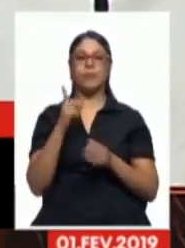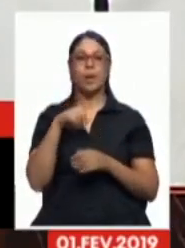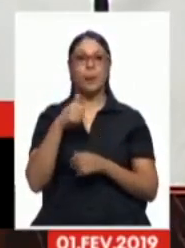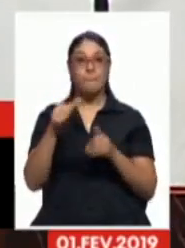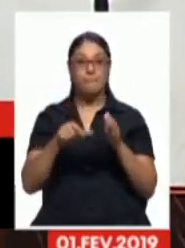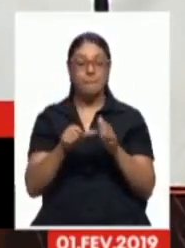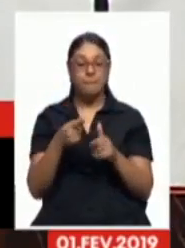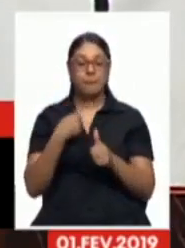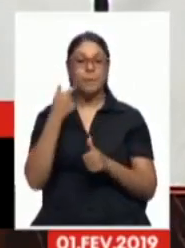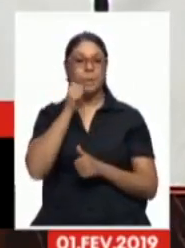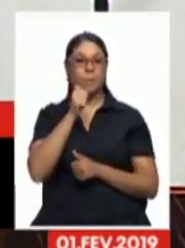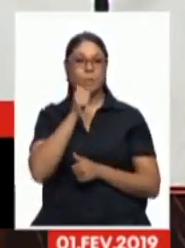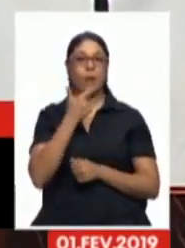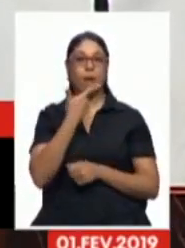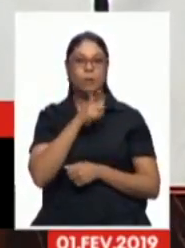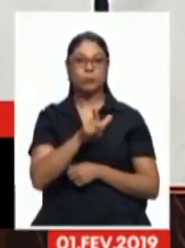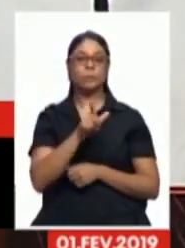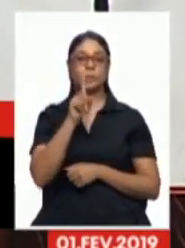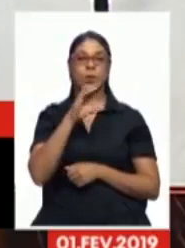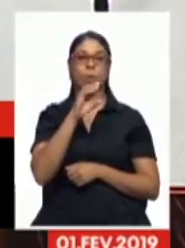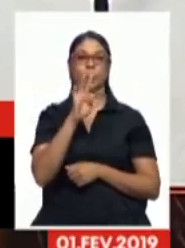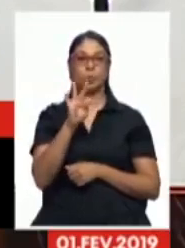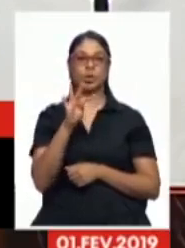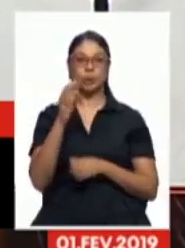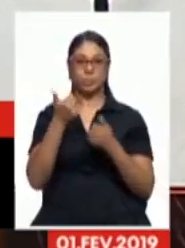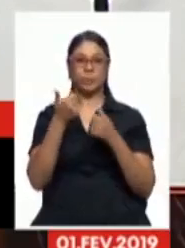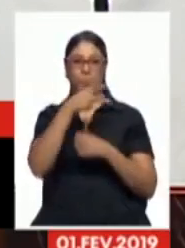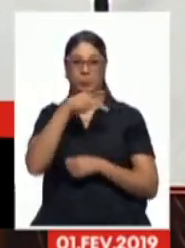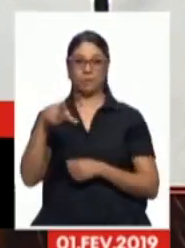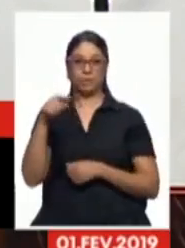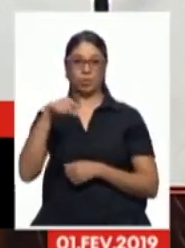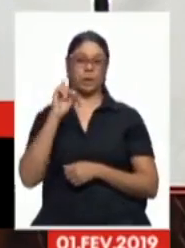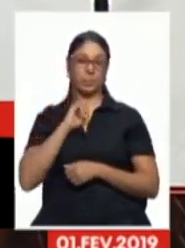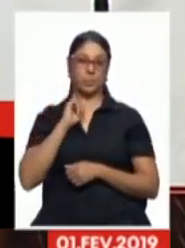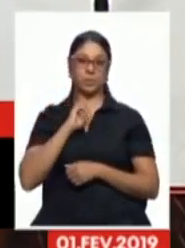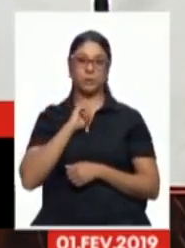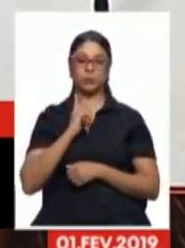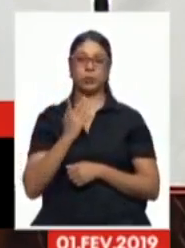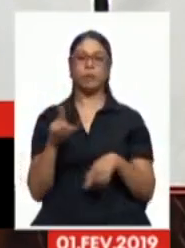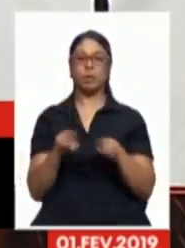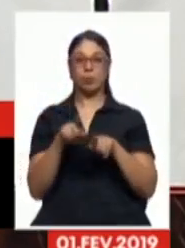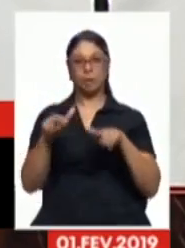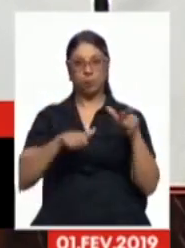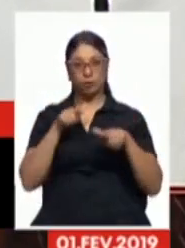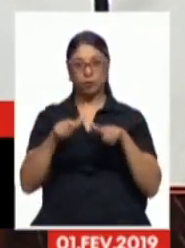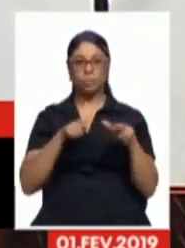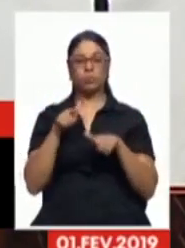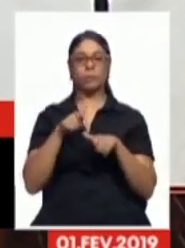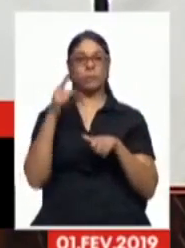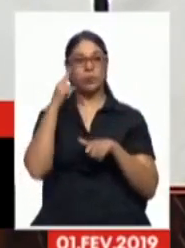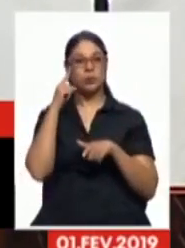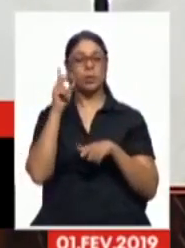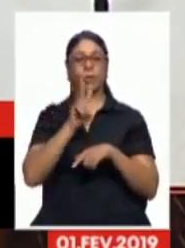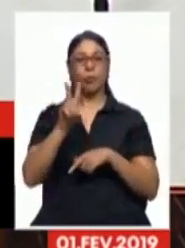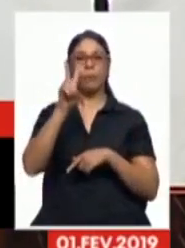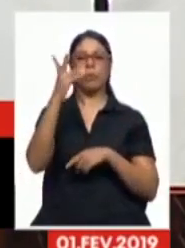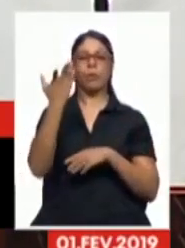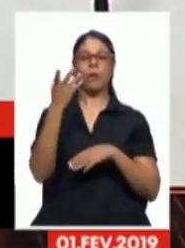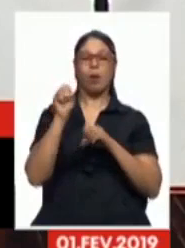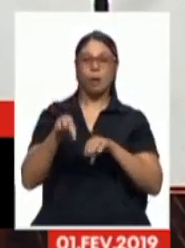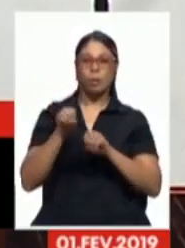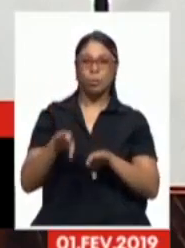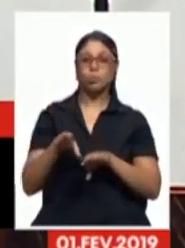a ser eleita para a presidência da CUT em Minas Gerais. Ela também trabalha pela valorização da educação pública